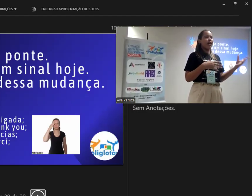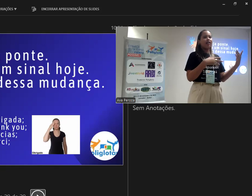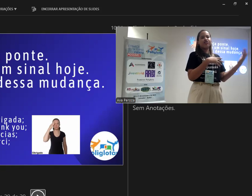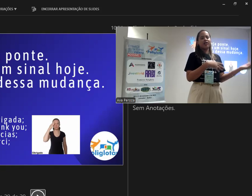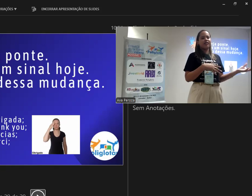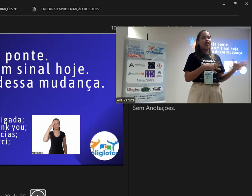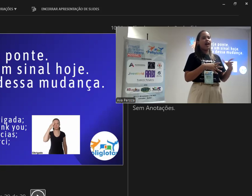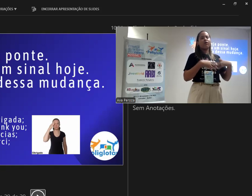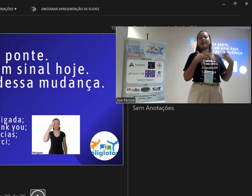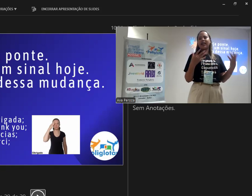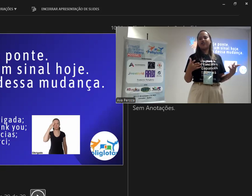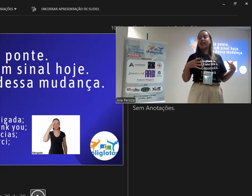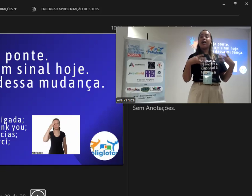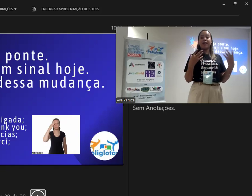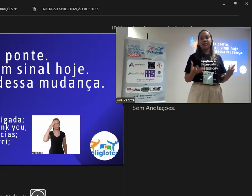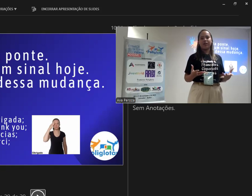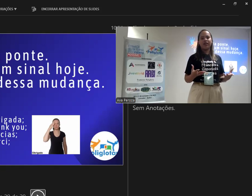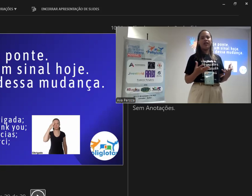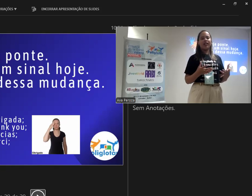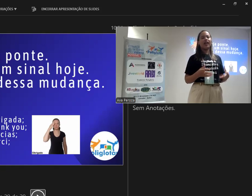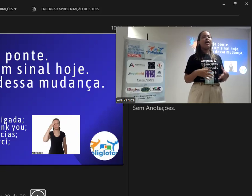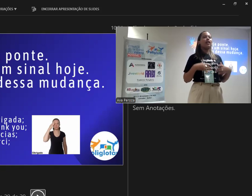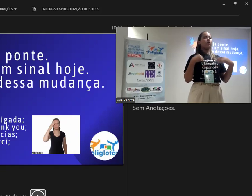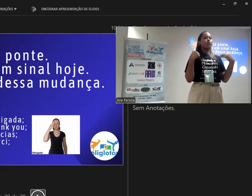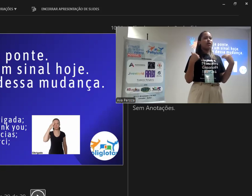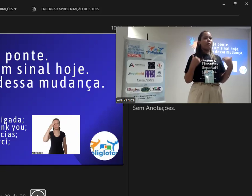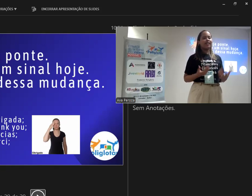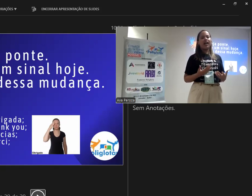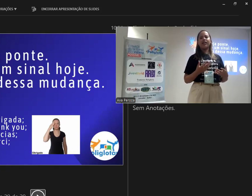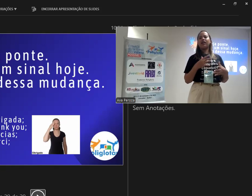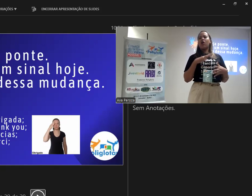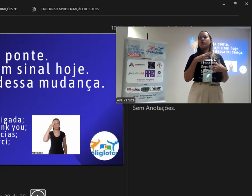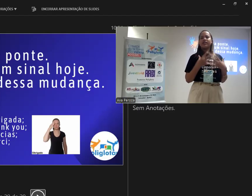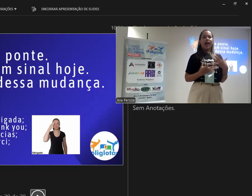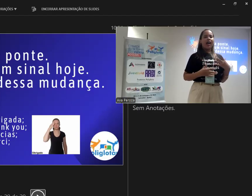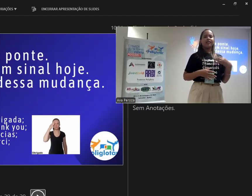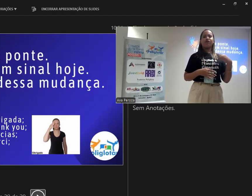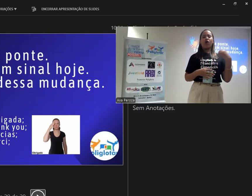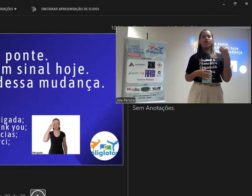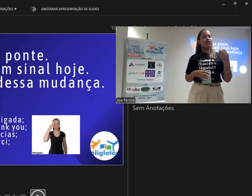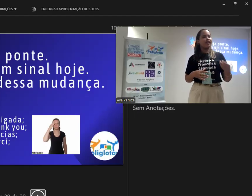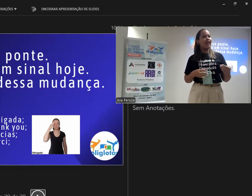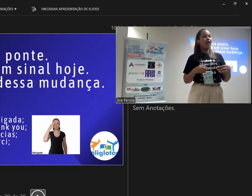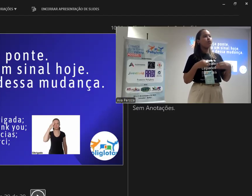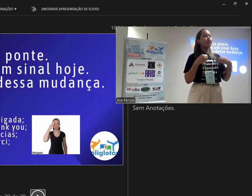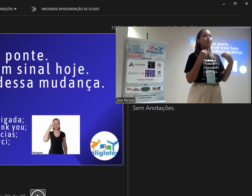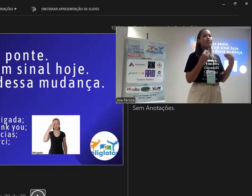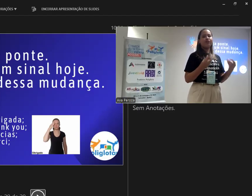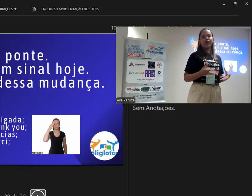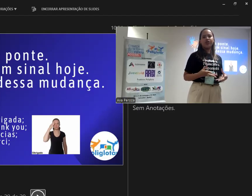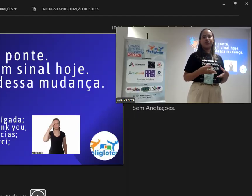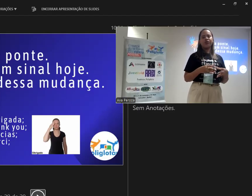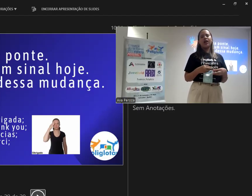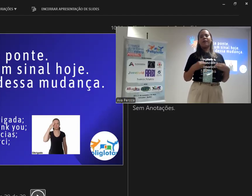ser à distância, a qualidade ela é a mesma, né? Então, eu consigo passar ali os sinais, a forma de fazer, outros tipos